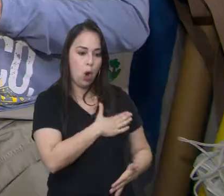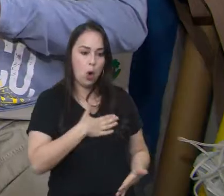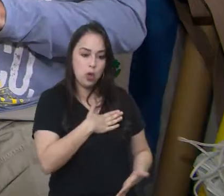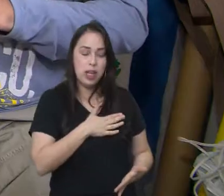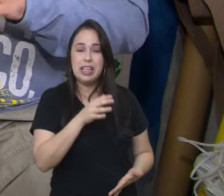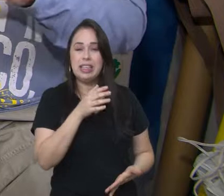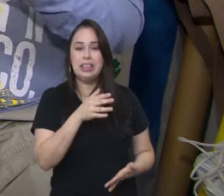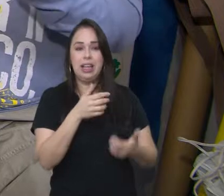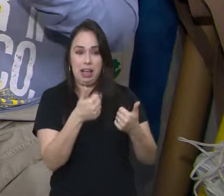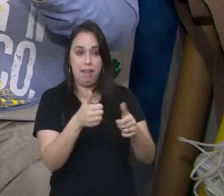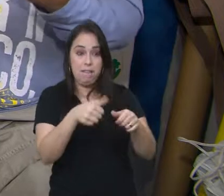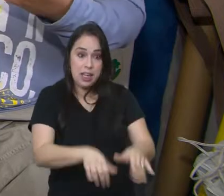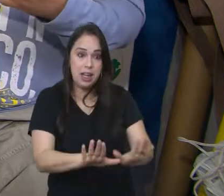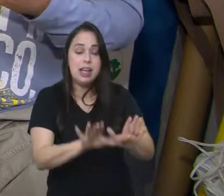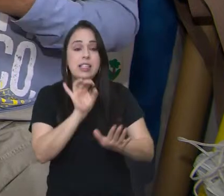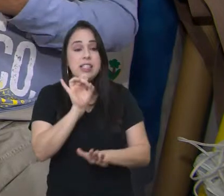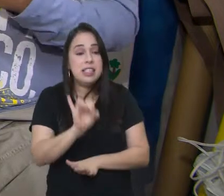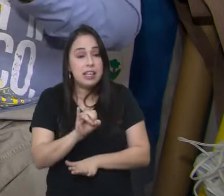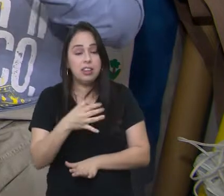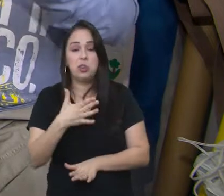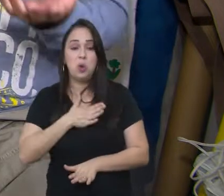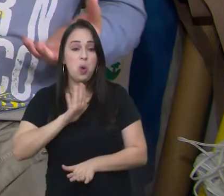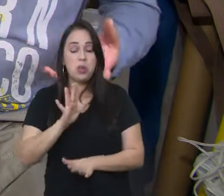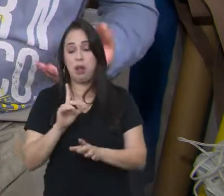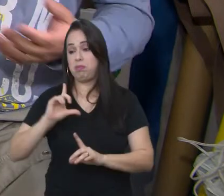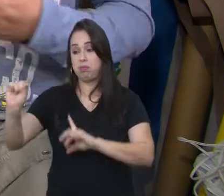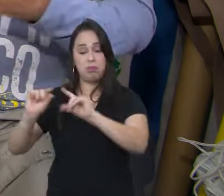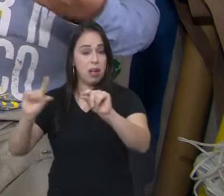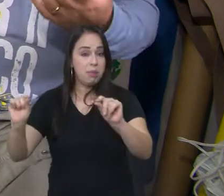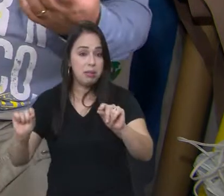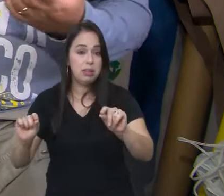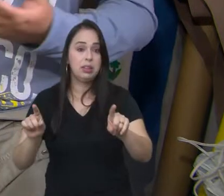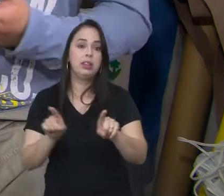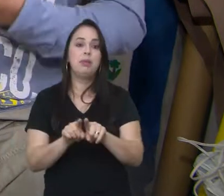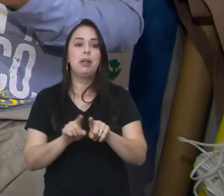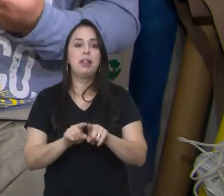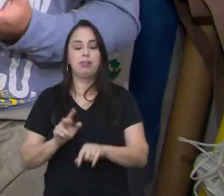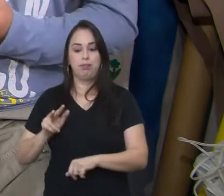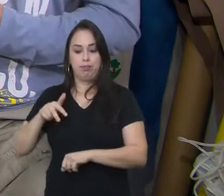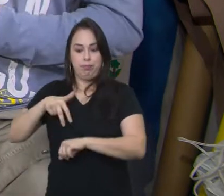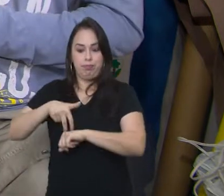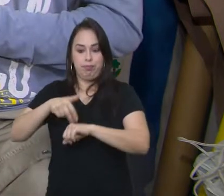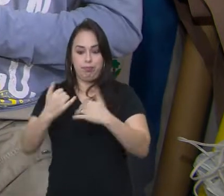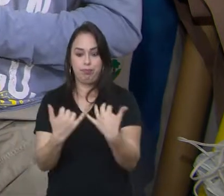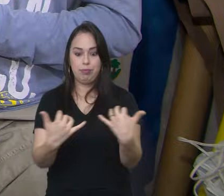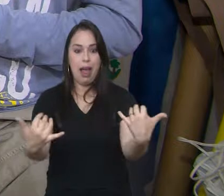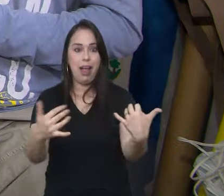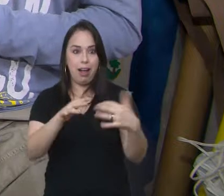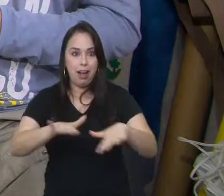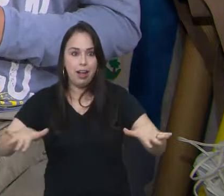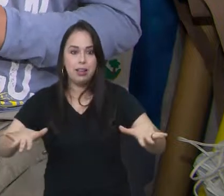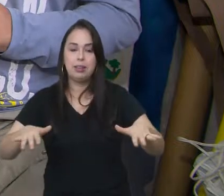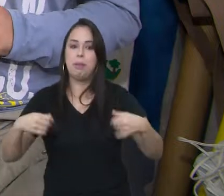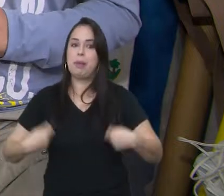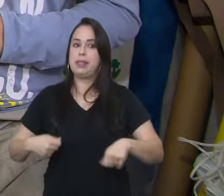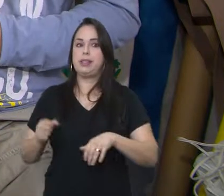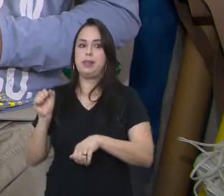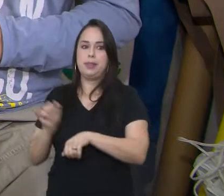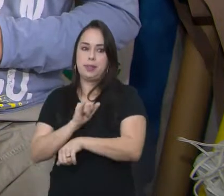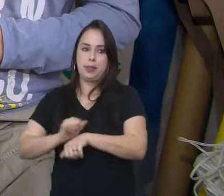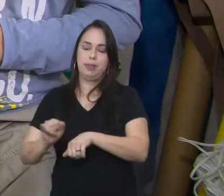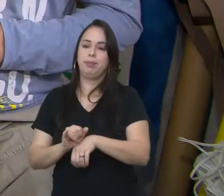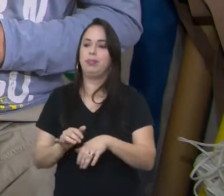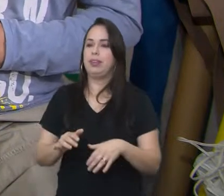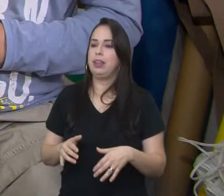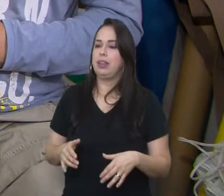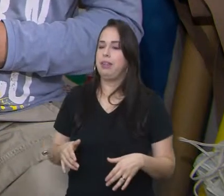fora. Então, isso, quando eu estou em público com muitas crianças, eu tenho que criar isso. Não, e trabalhar com criança